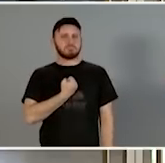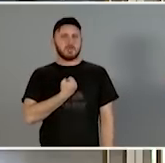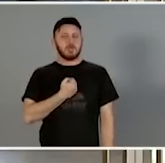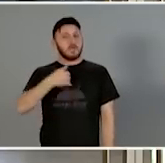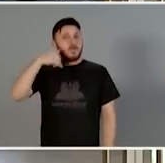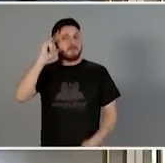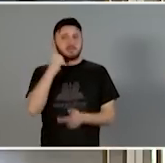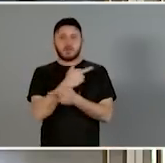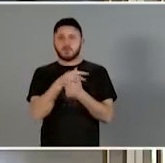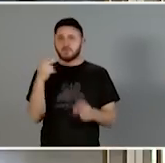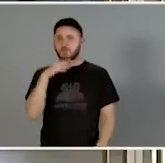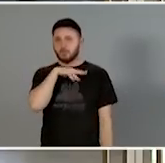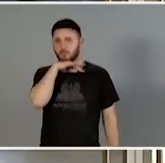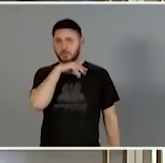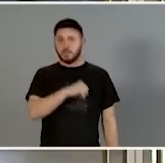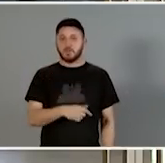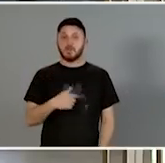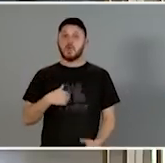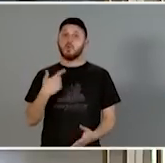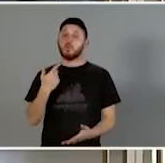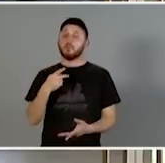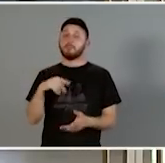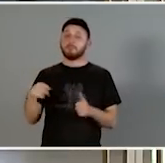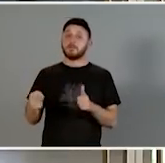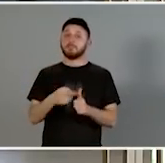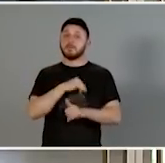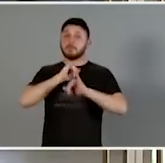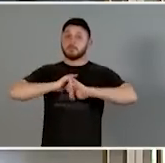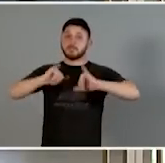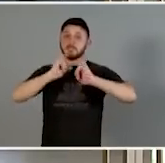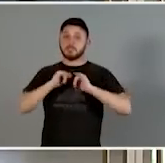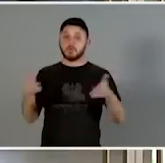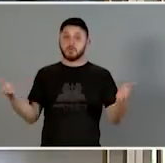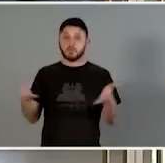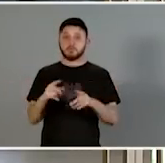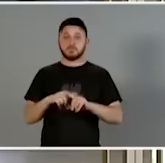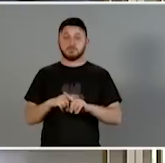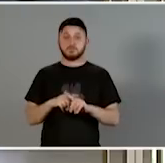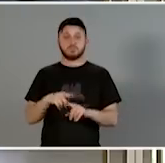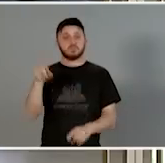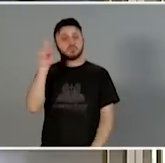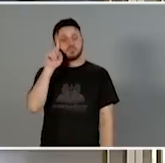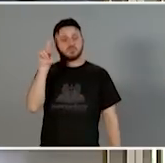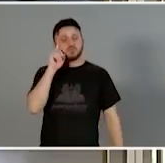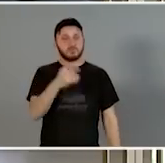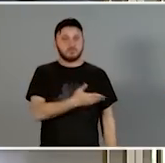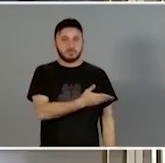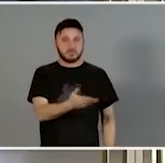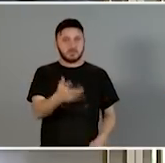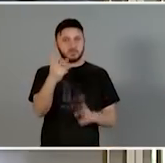nesse contexto, a minha primeira mensagem de hoje: todo dia, quando você for dormir,